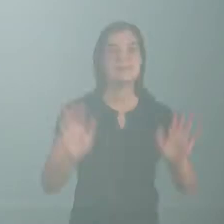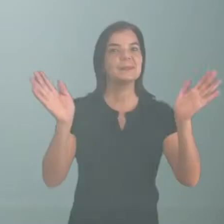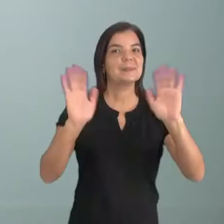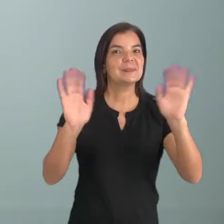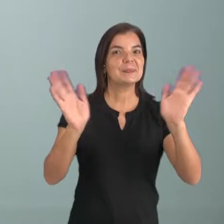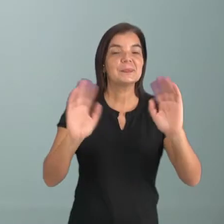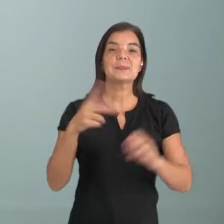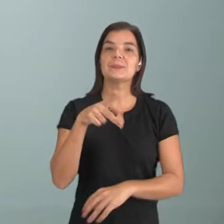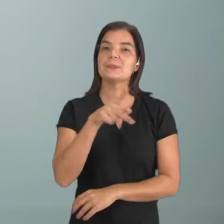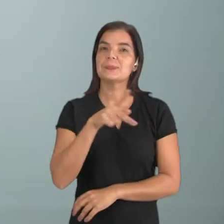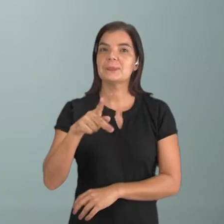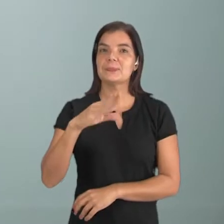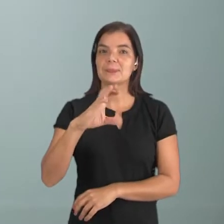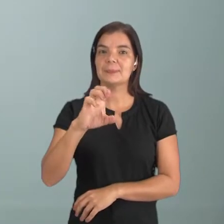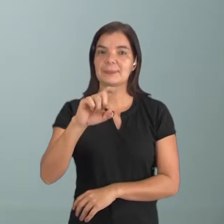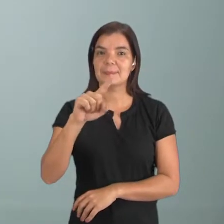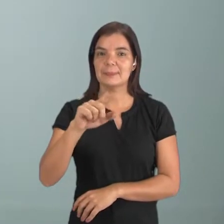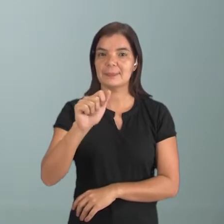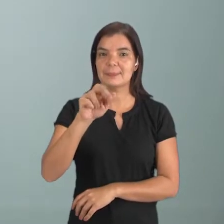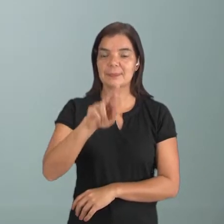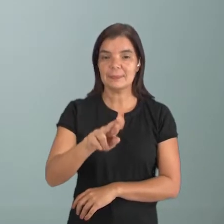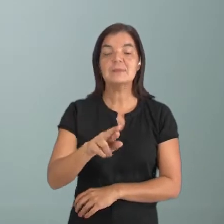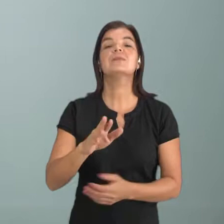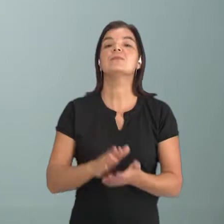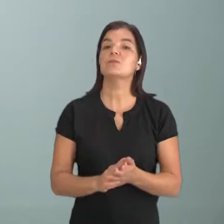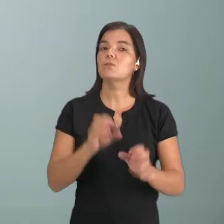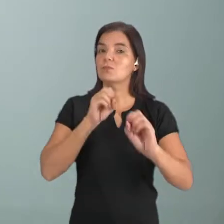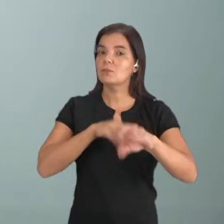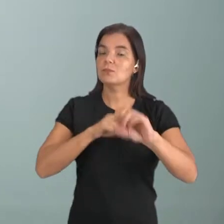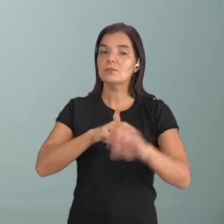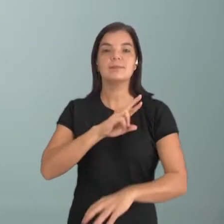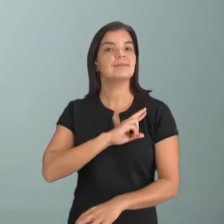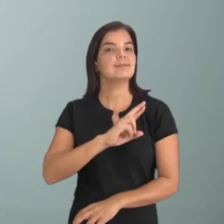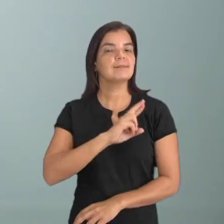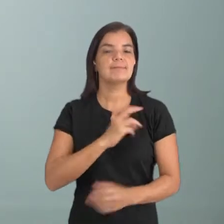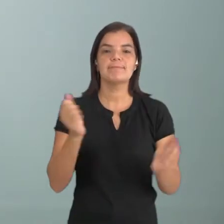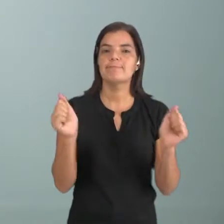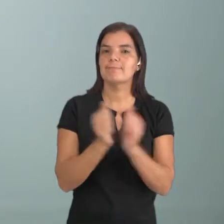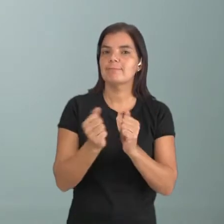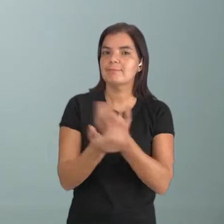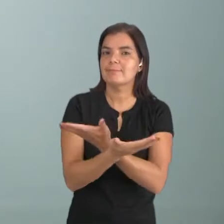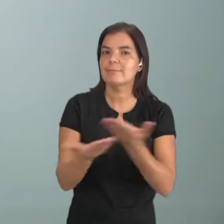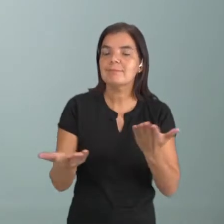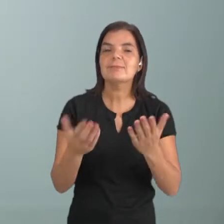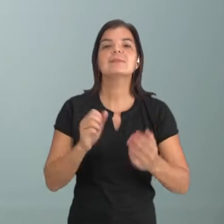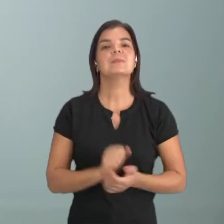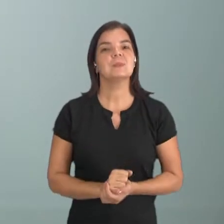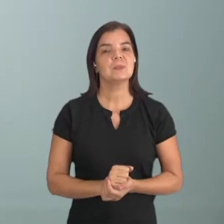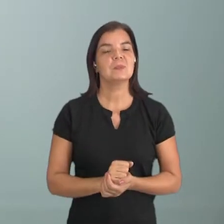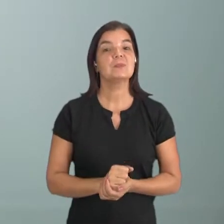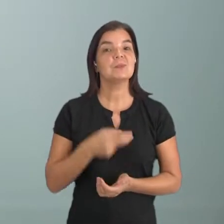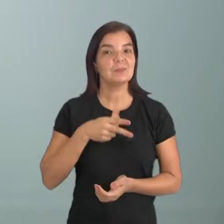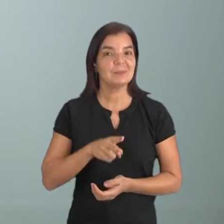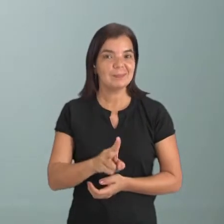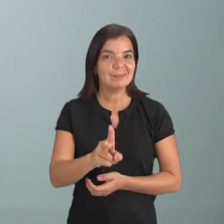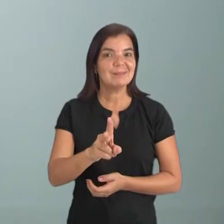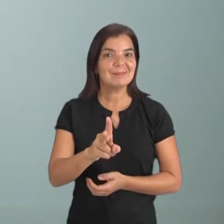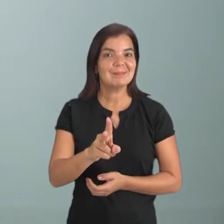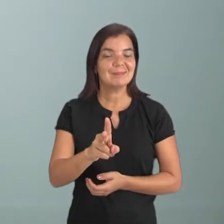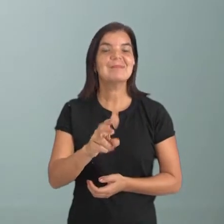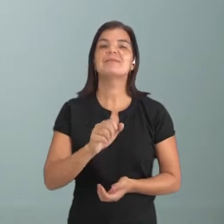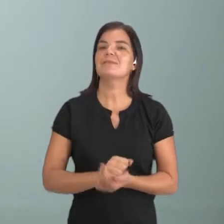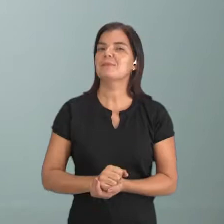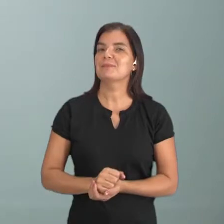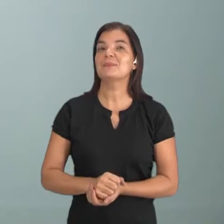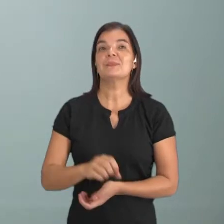Oi pessoal, sou o professor César Hildo, professor do ensino religioso. Vou estar com vocês hoje, conteúdo aí do nosso 8º